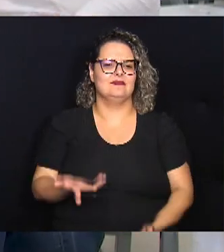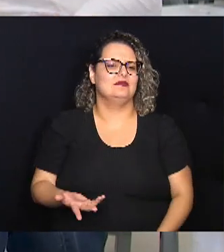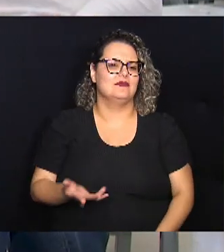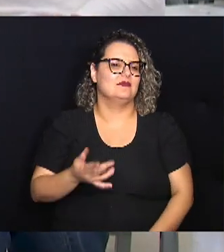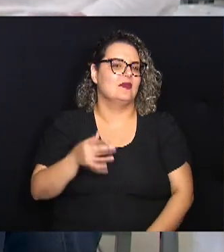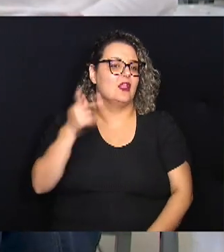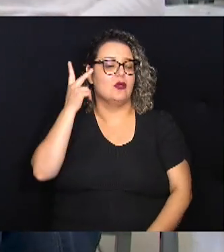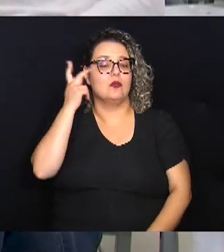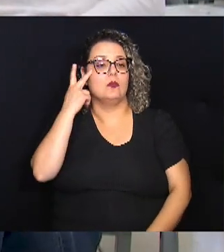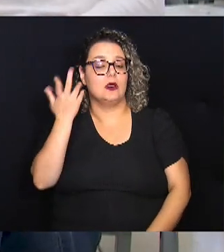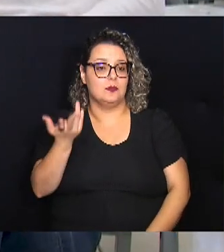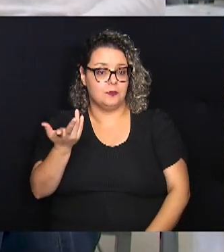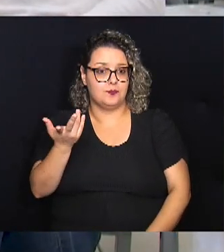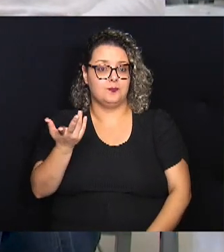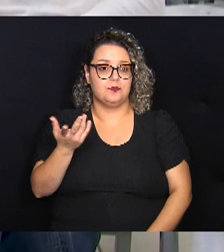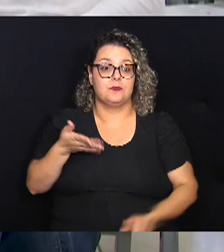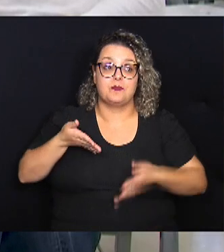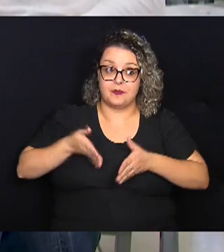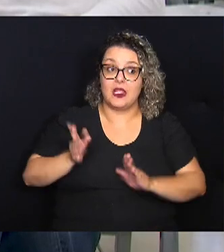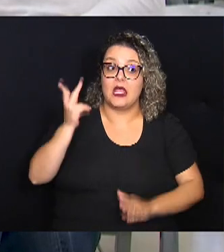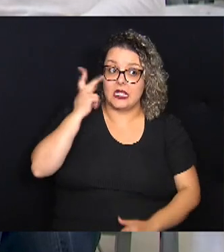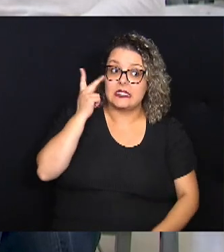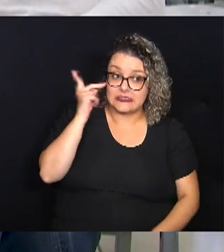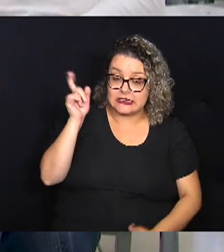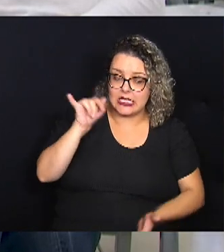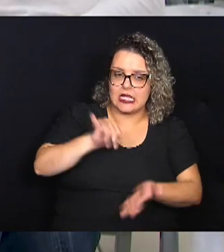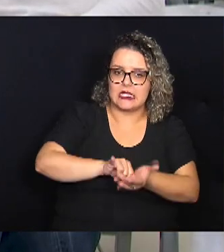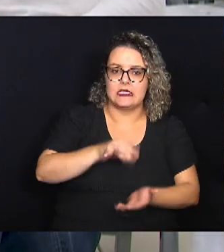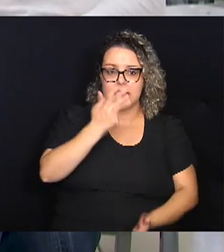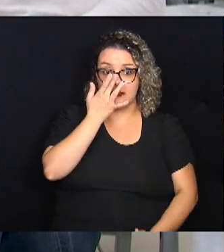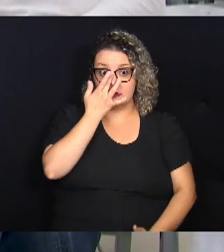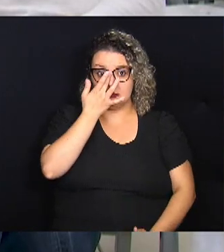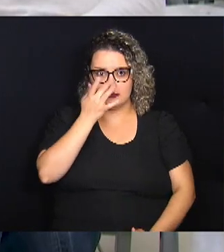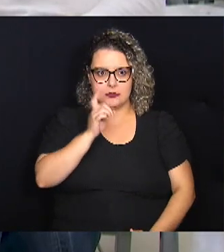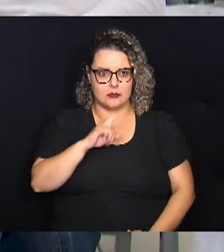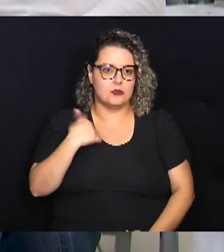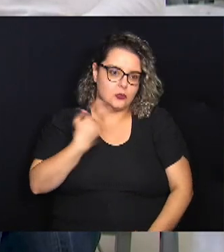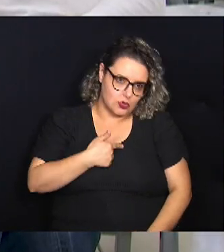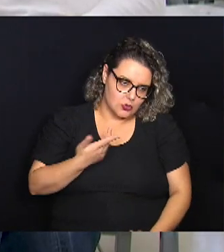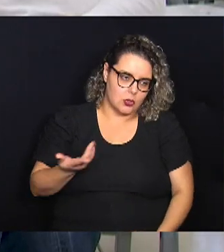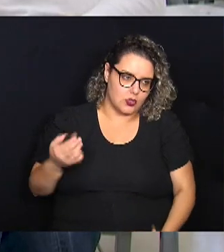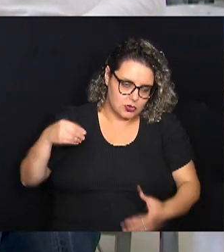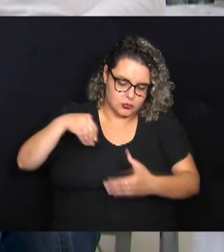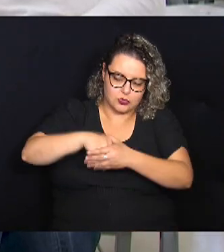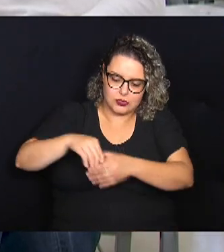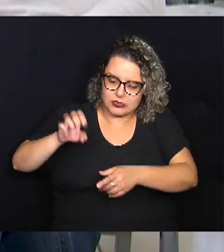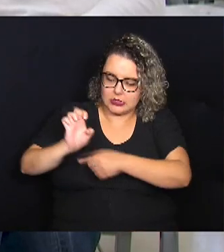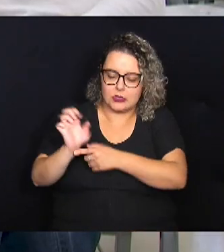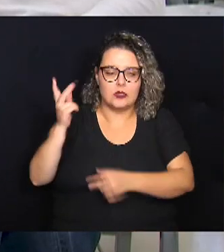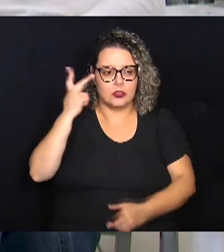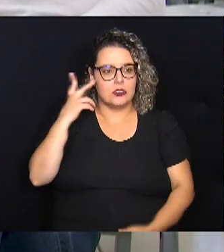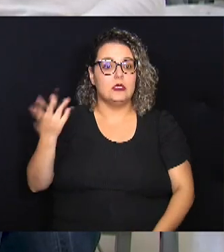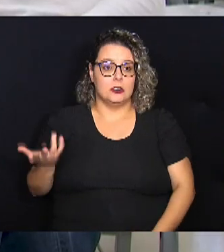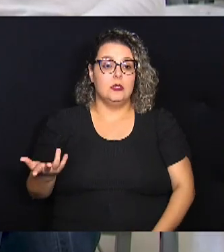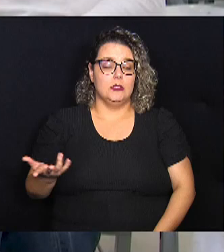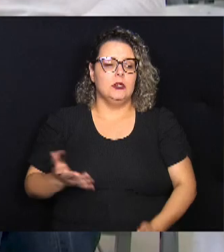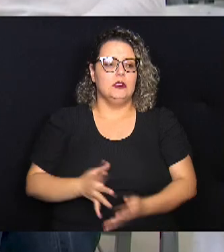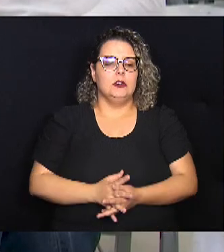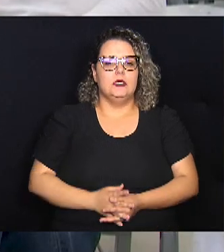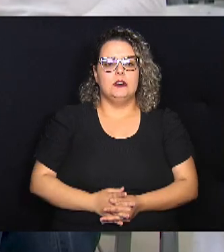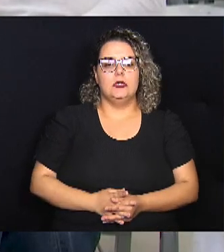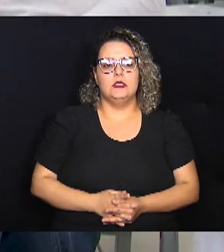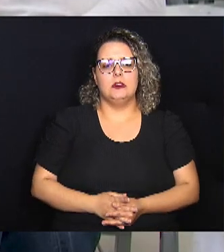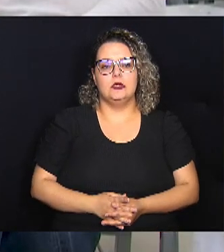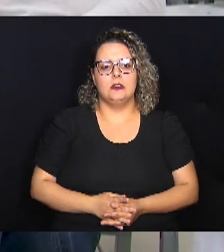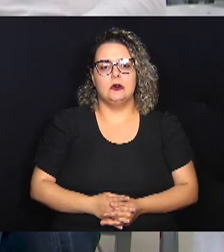paulistano, né? Que é quem nasce na capital de São Paulo, né? Nós somos paulistas aqui do estado, do interior. O paulistano também é paulista,